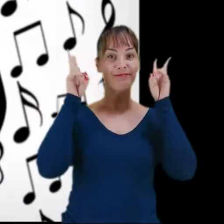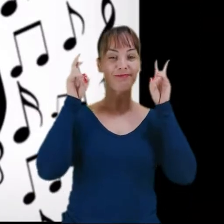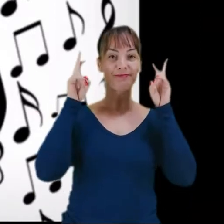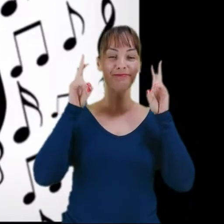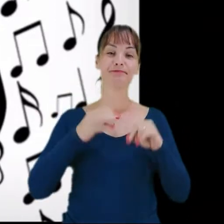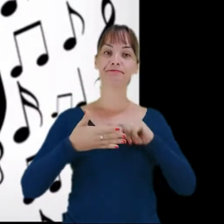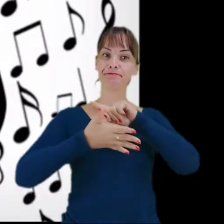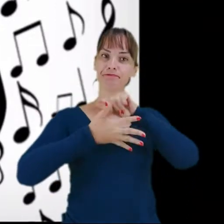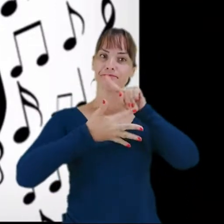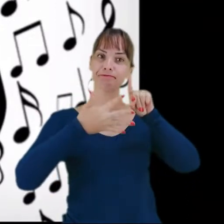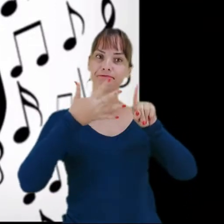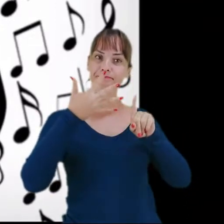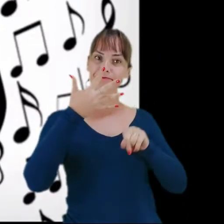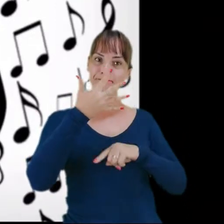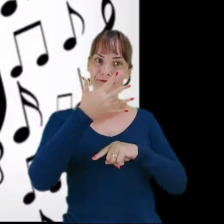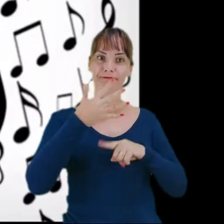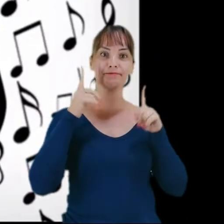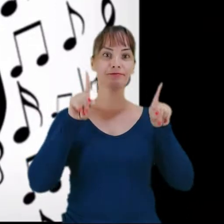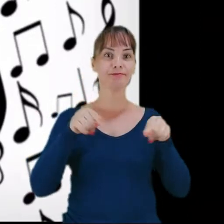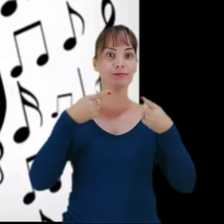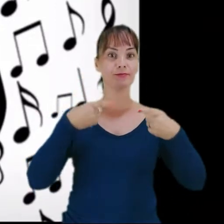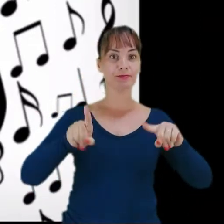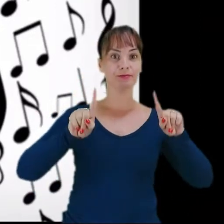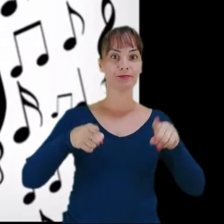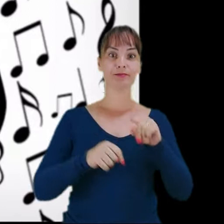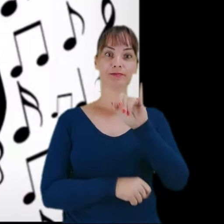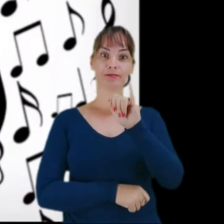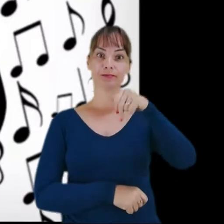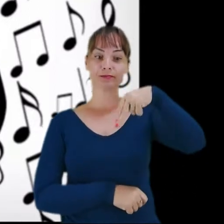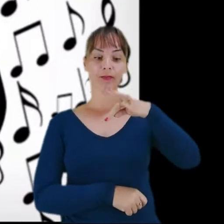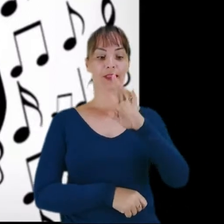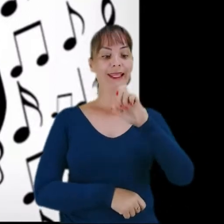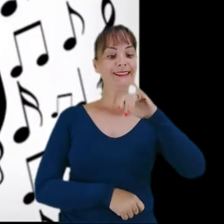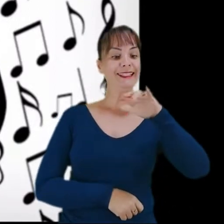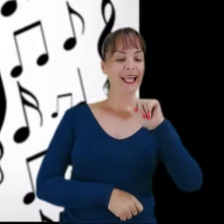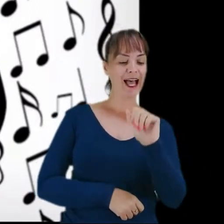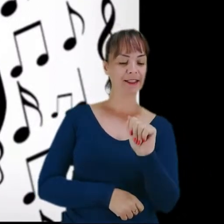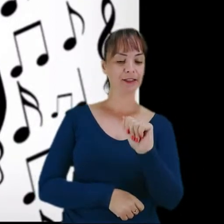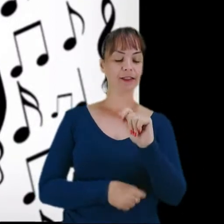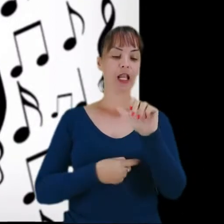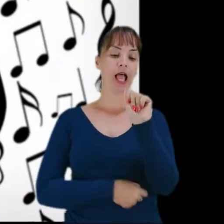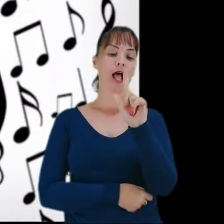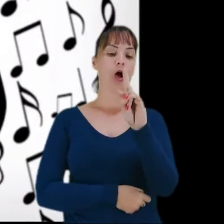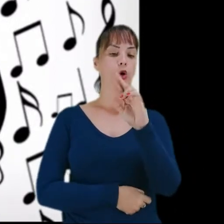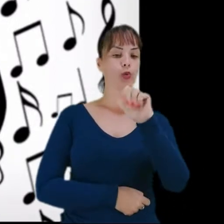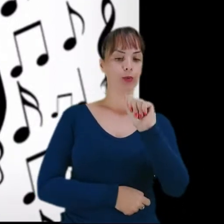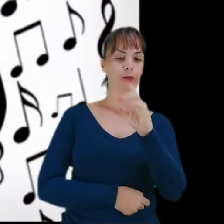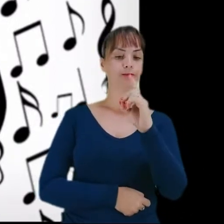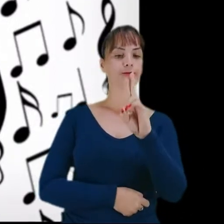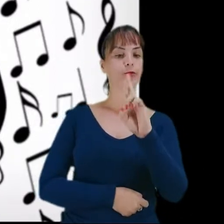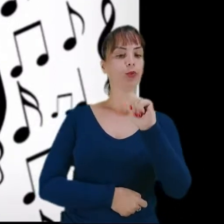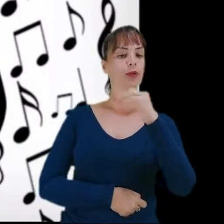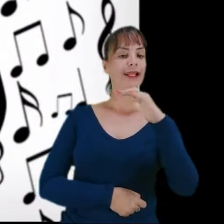falar sobre os parâmetros sonoros, que são a intensidade, a altura, duração